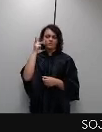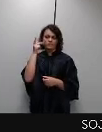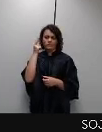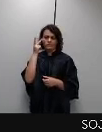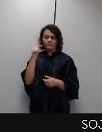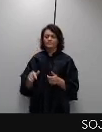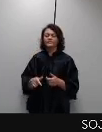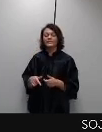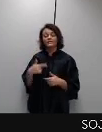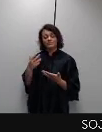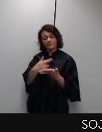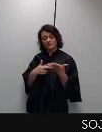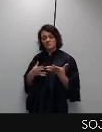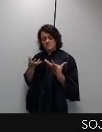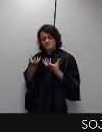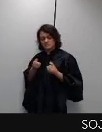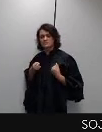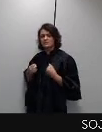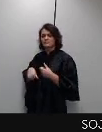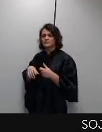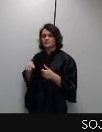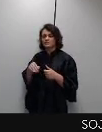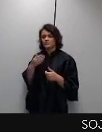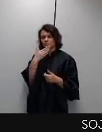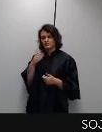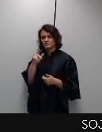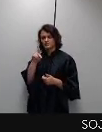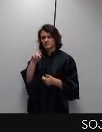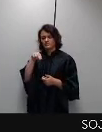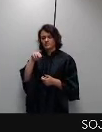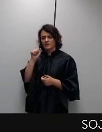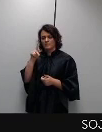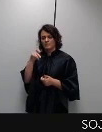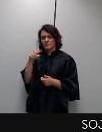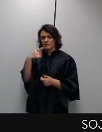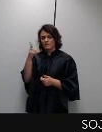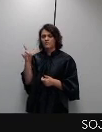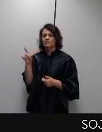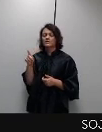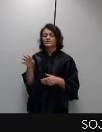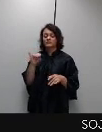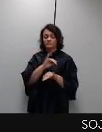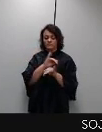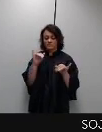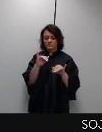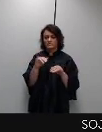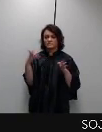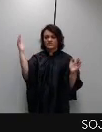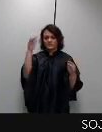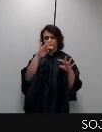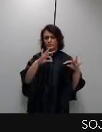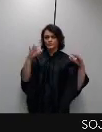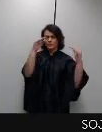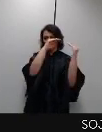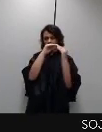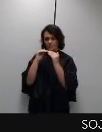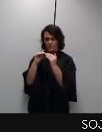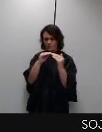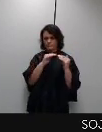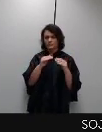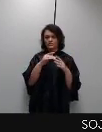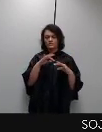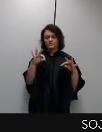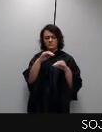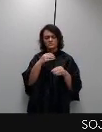proposta do ministro Napoleão e maneira que eu já vou proclamar a turma a unanimidade deu provimento aos embargos de